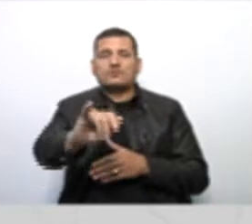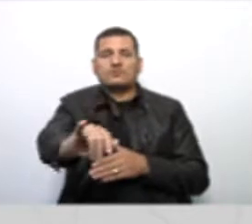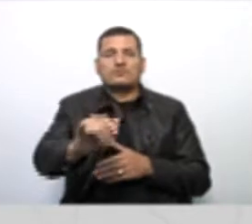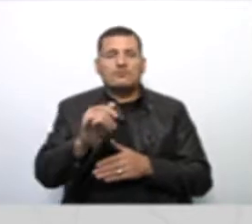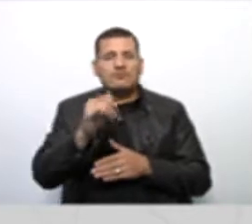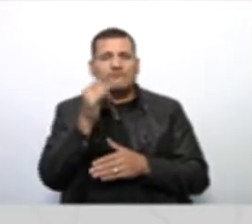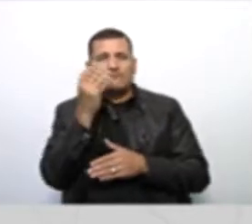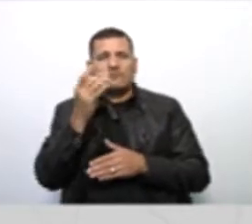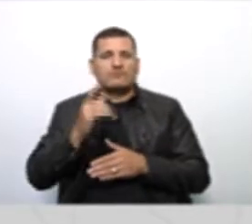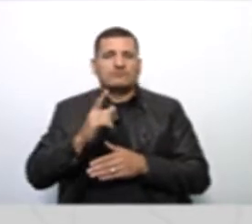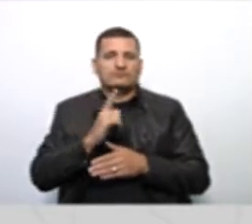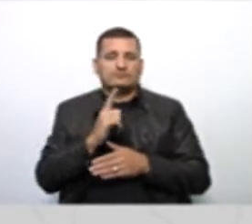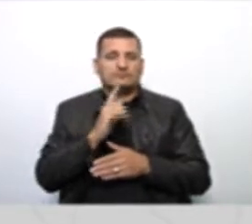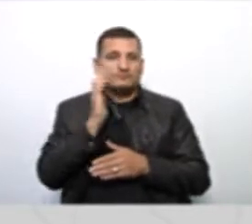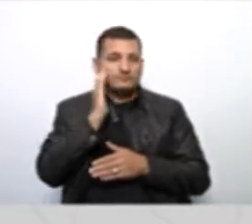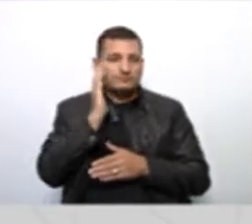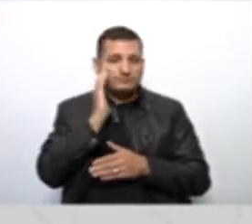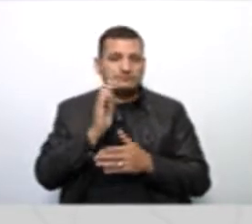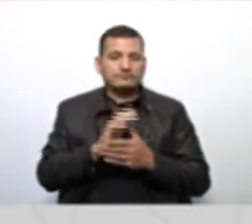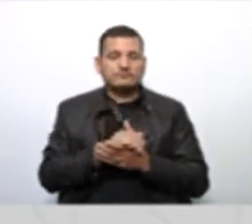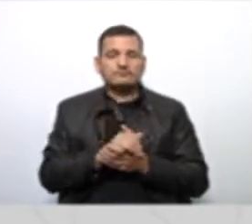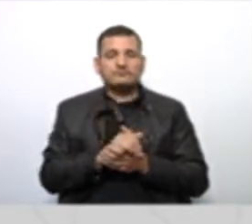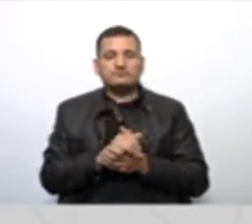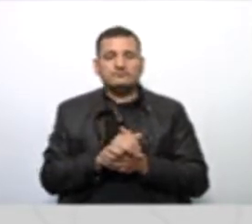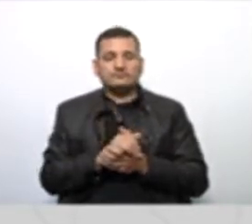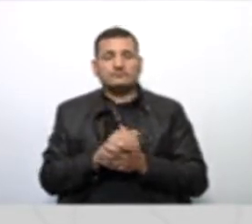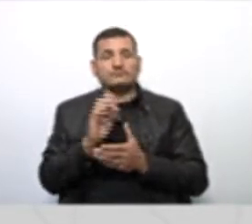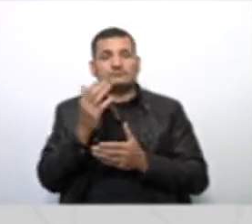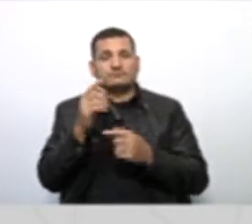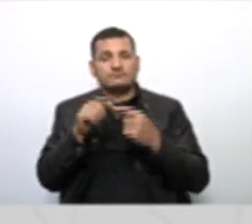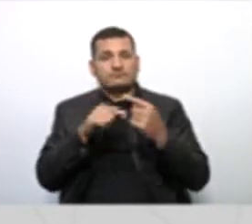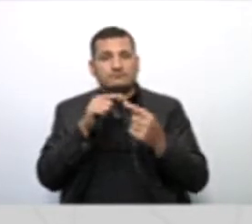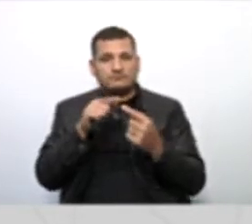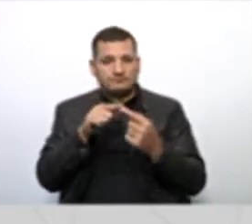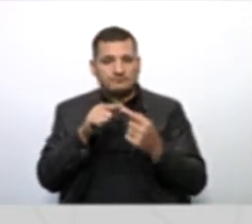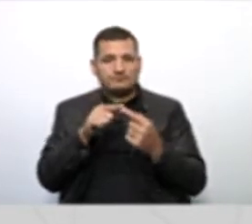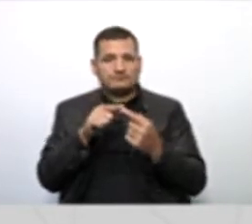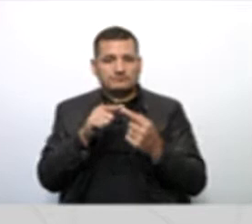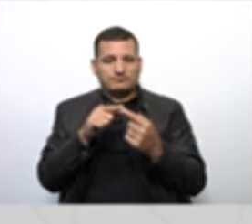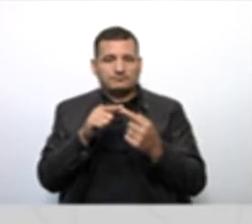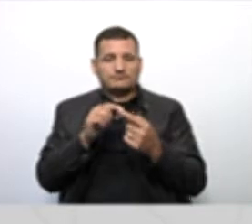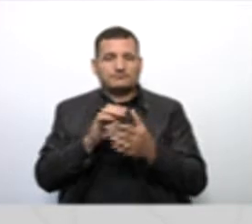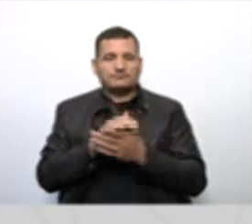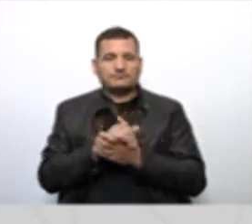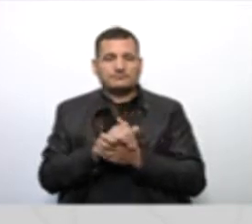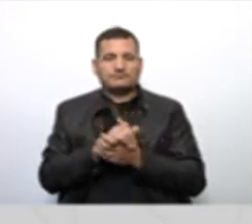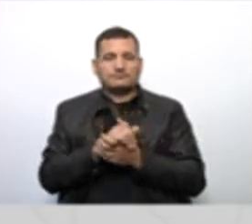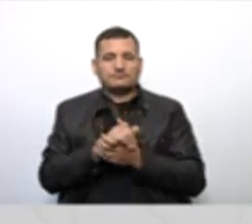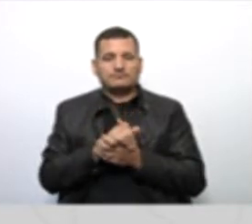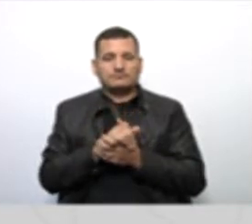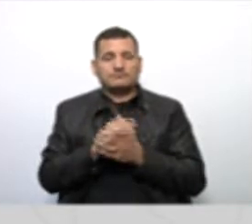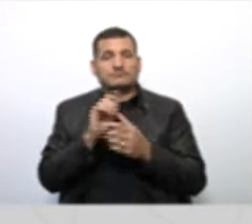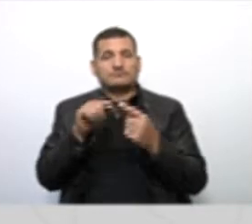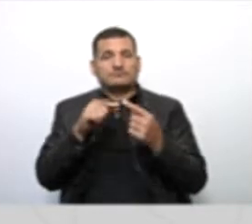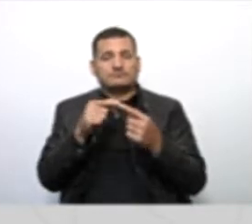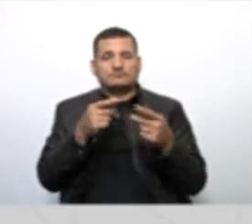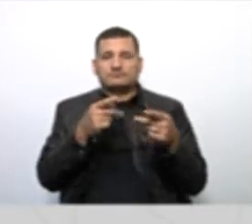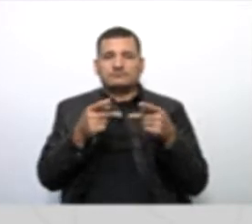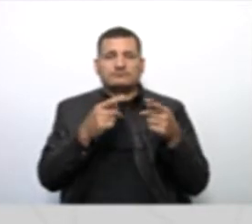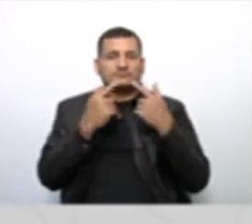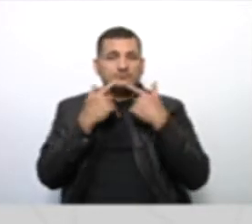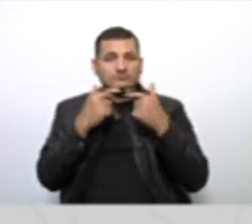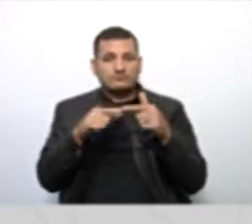mais fácil de se entender. Então, esse daqui era o objetivo, ó. Bem, foca nisso aqui, ó. O objetivo do projeto da linguagem